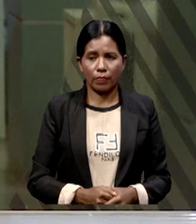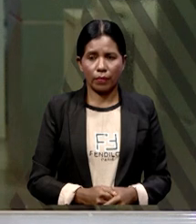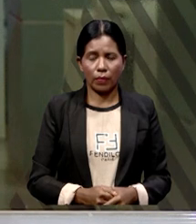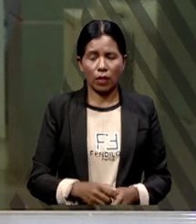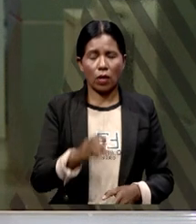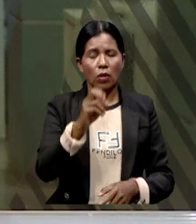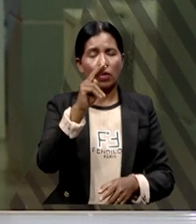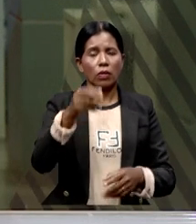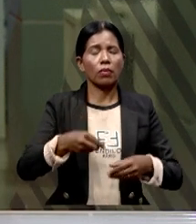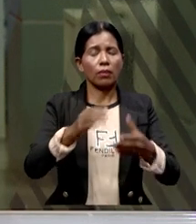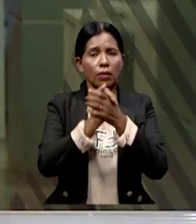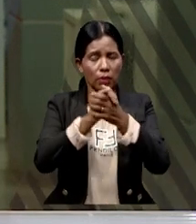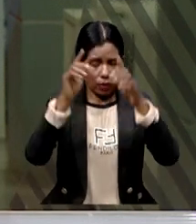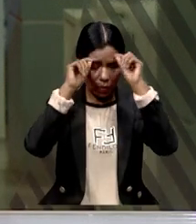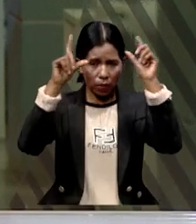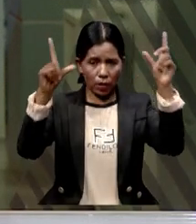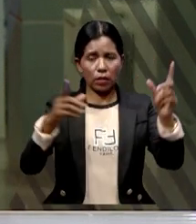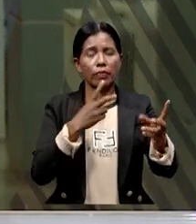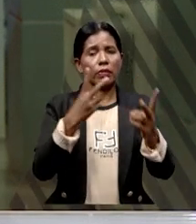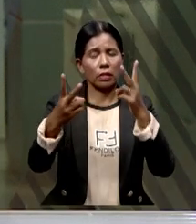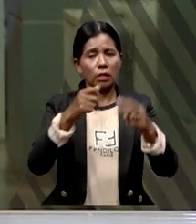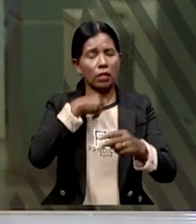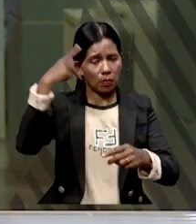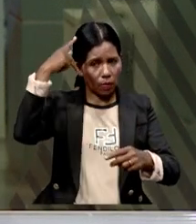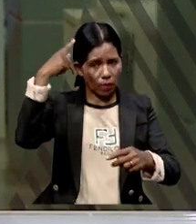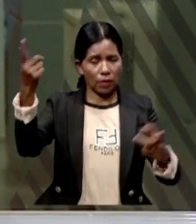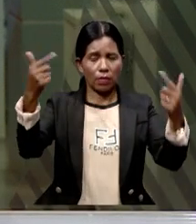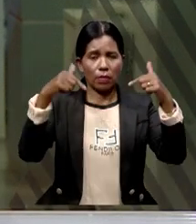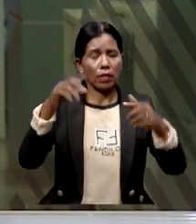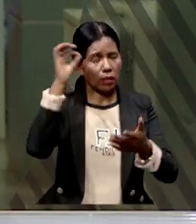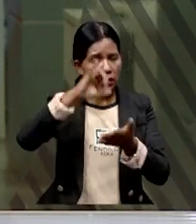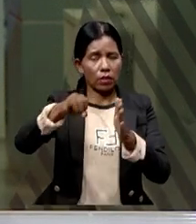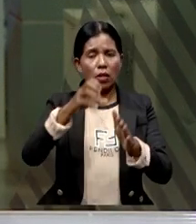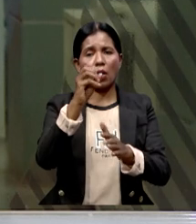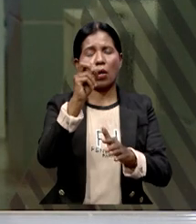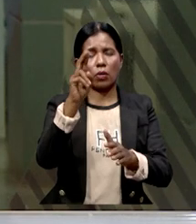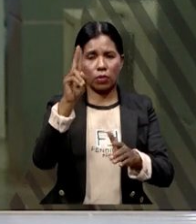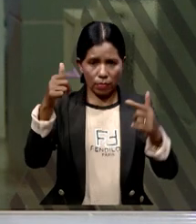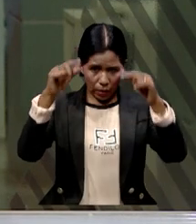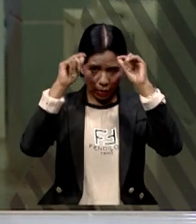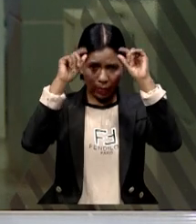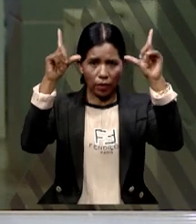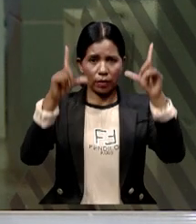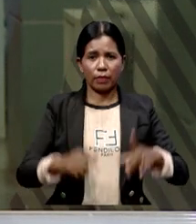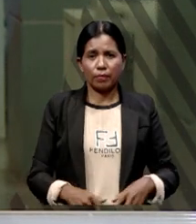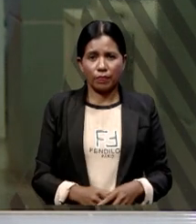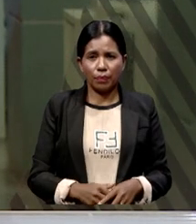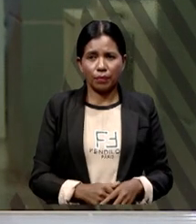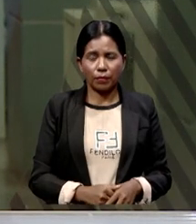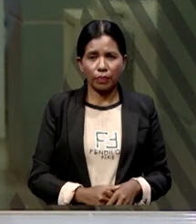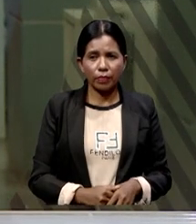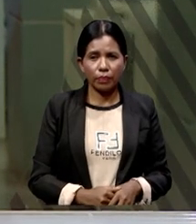ONU Felisita Timor-Leste, tanba susesu, simu vizita, Papa Francisco, nosso secretário-geral ONU, mas Timor-Leste.